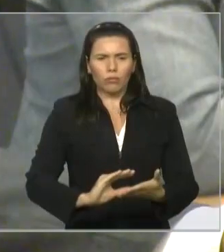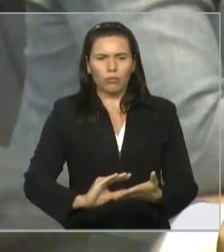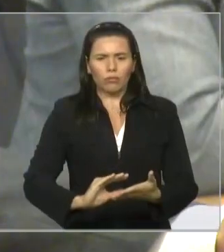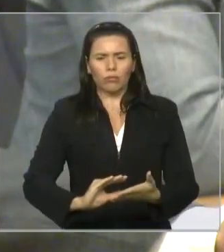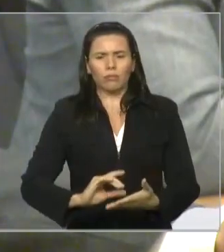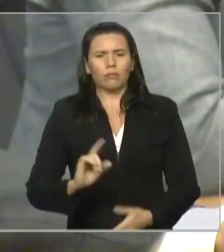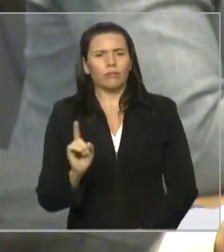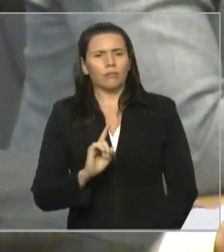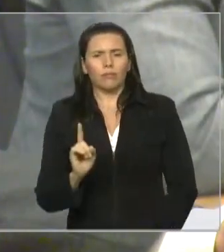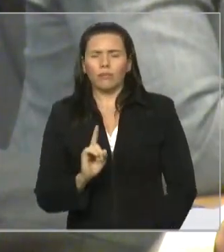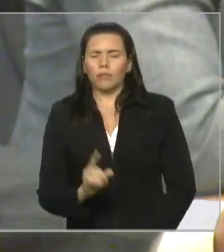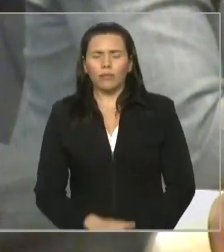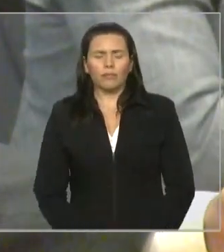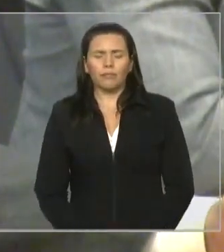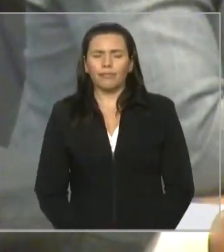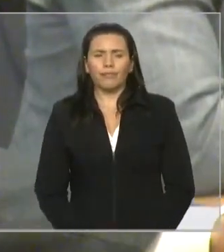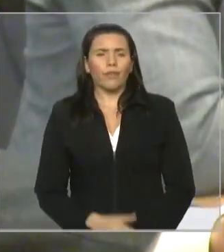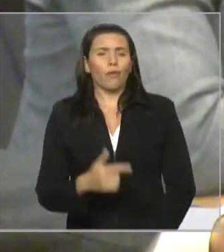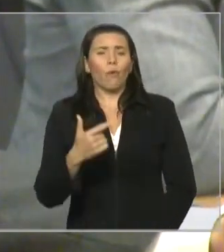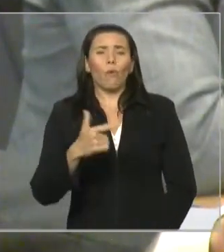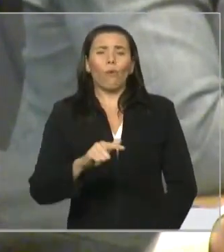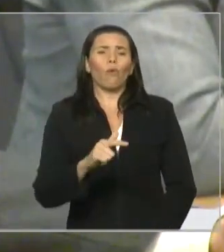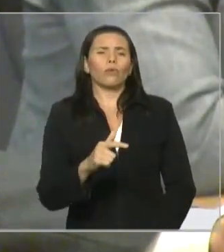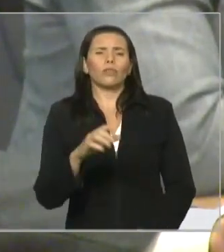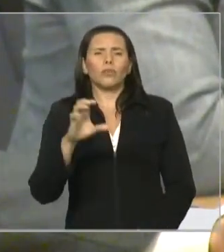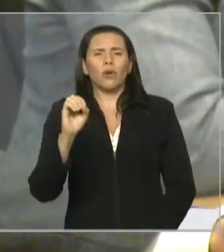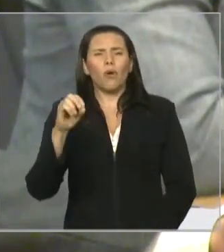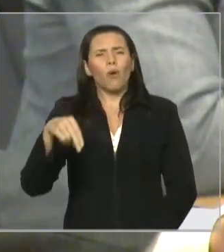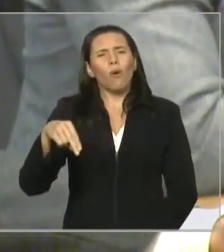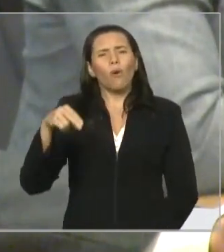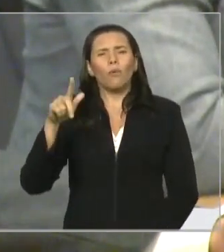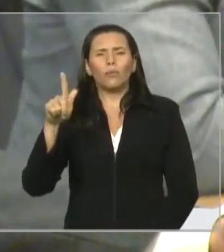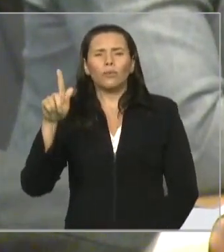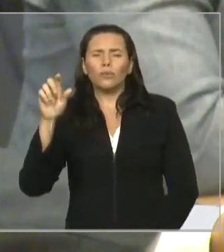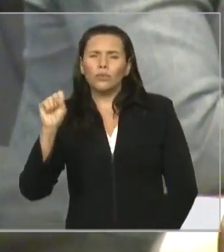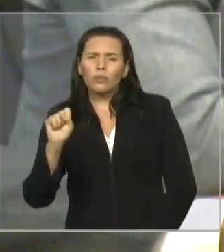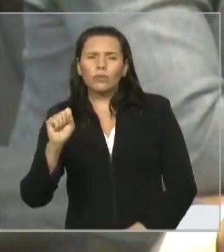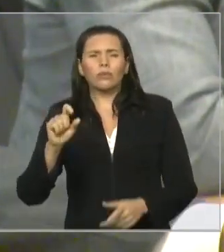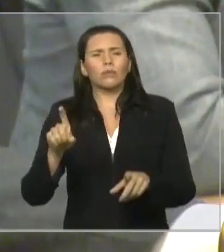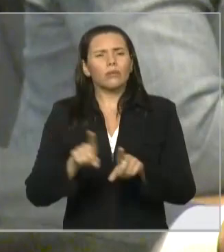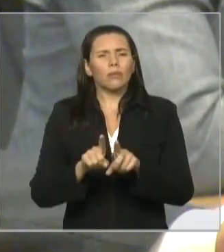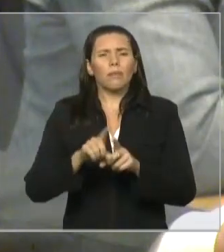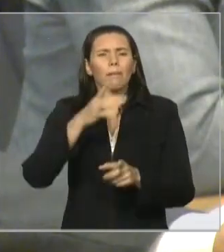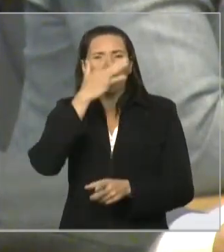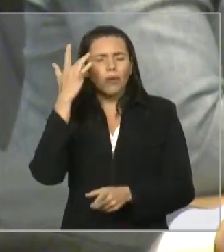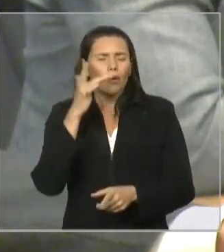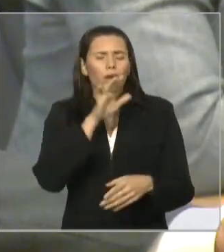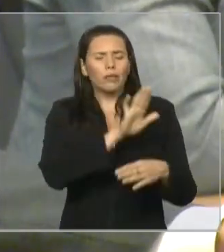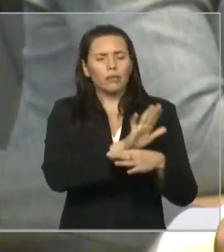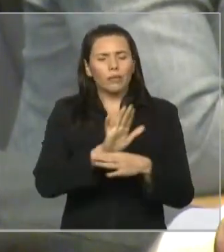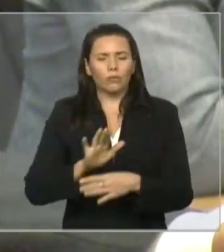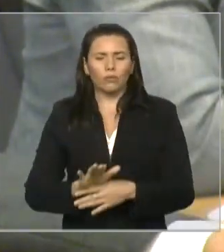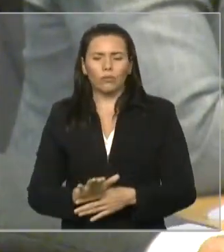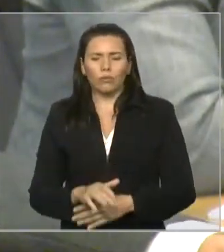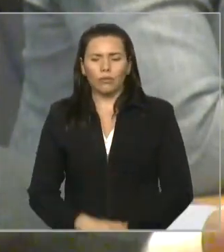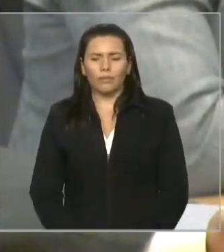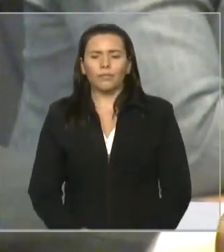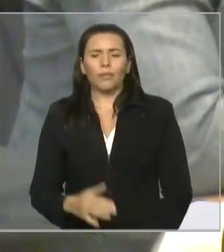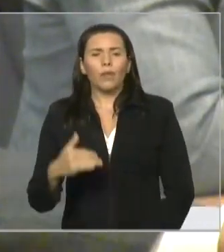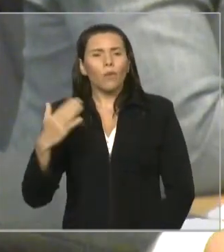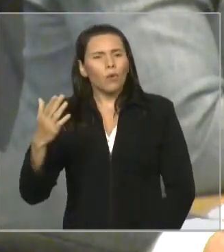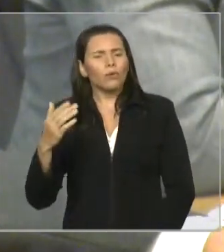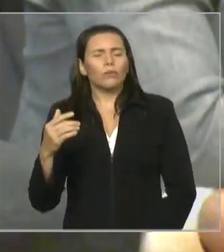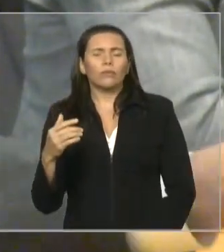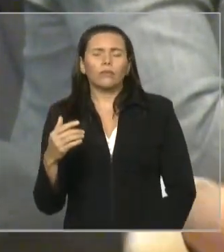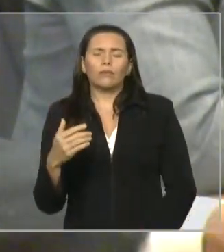doutor, foi meu amigo, iniciamos a vida junto na cavalaria quando nós iniciamos, criamos a cavalaria, eu e ele, o